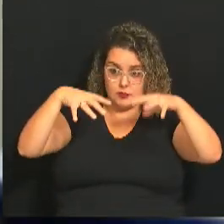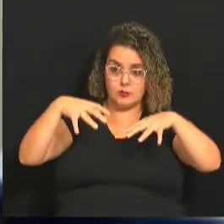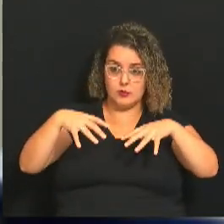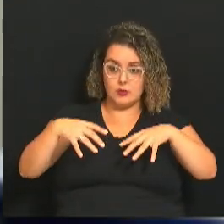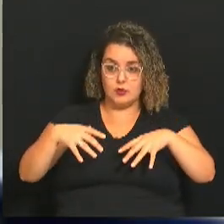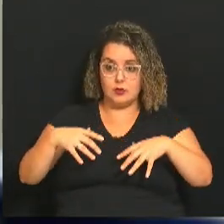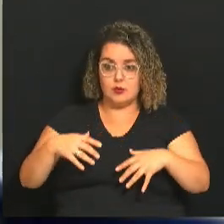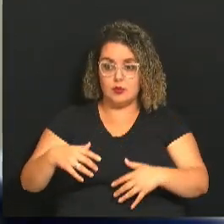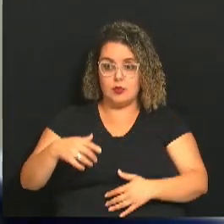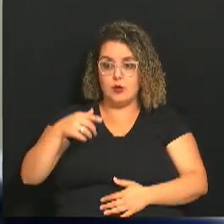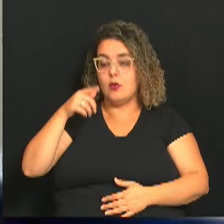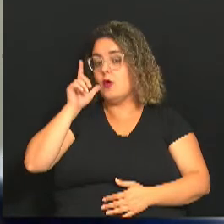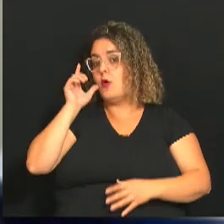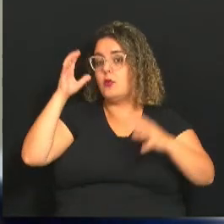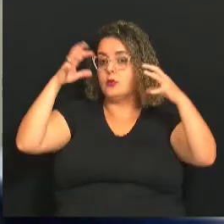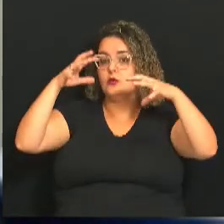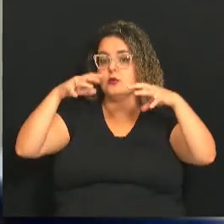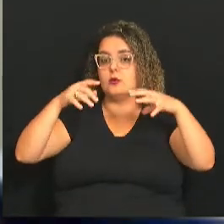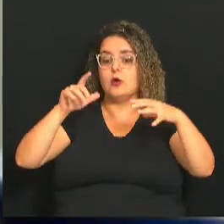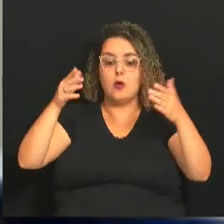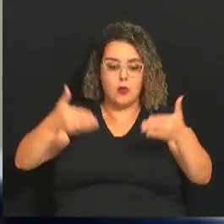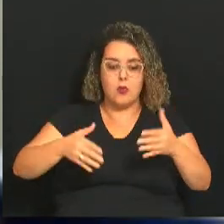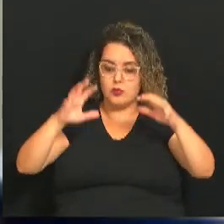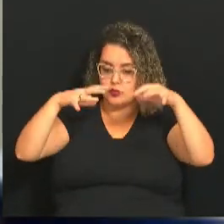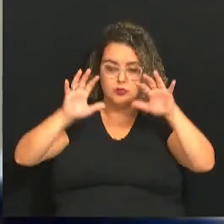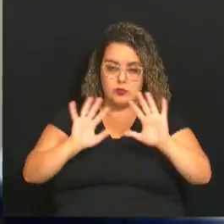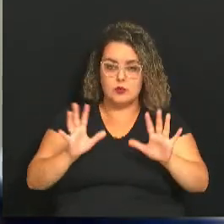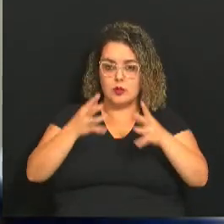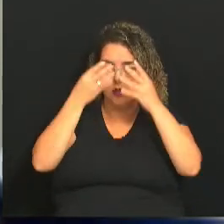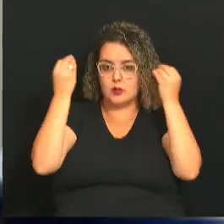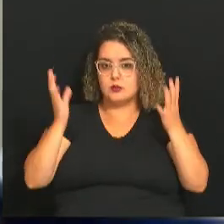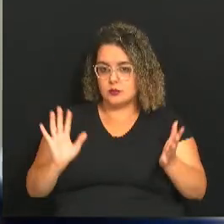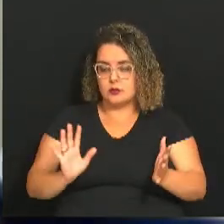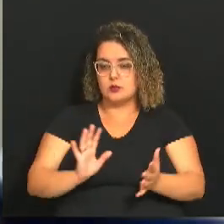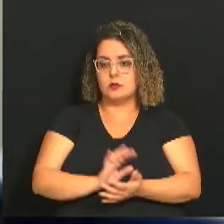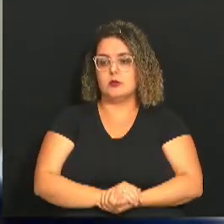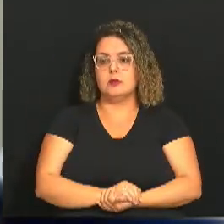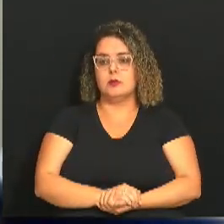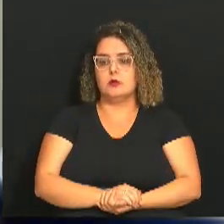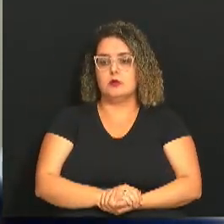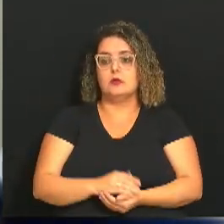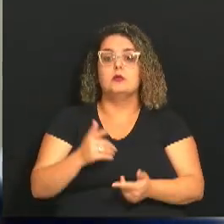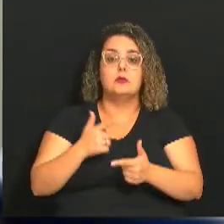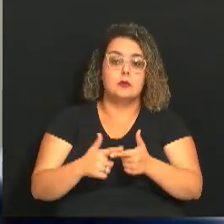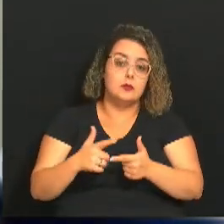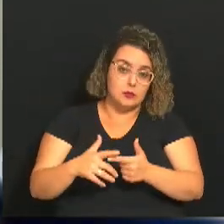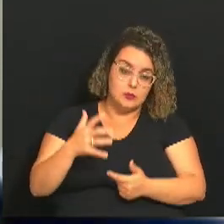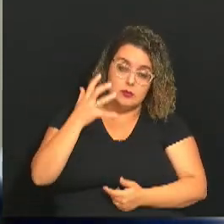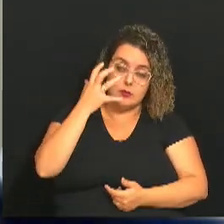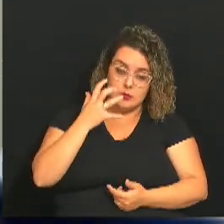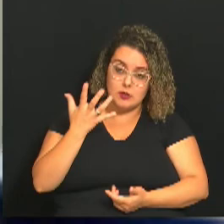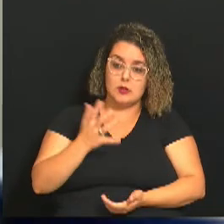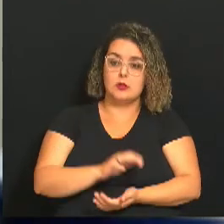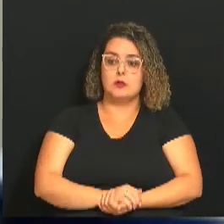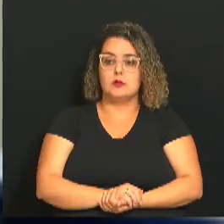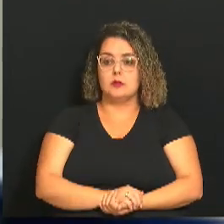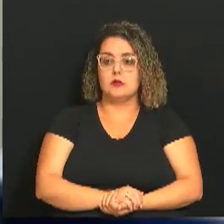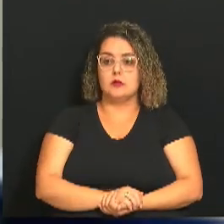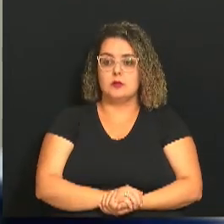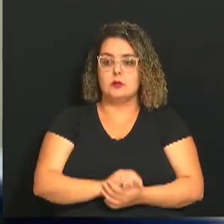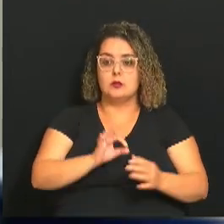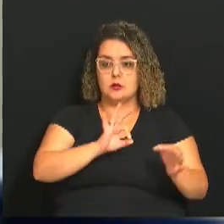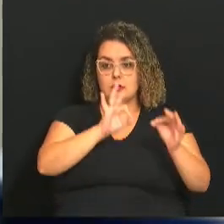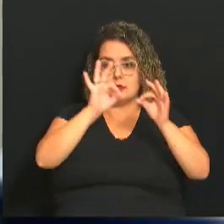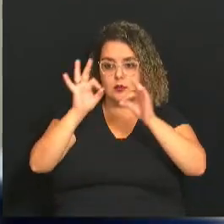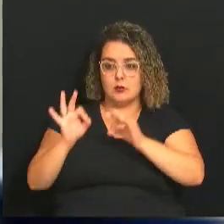está, você já esqueceu da chuva, né? E o problema é muito sério, né? Eu acompanhei as enchentes lá de Sousa,